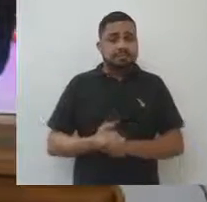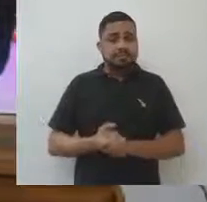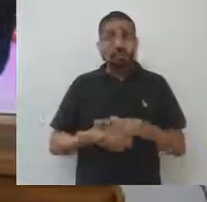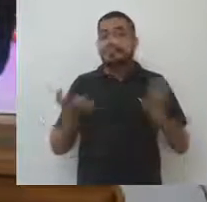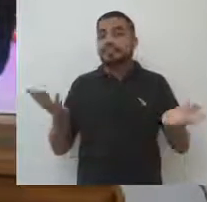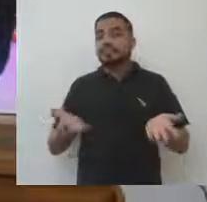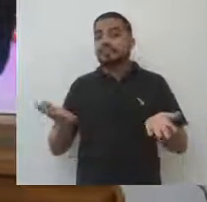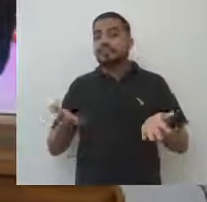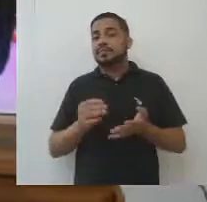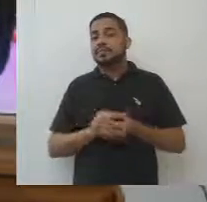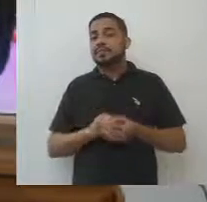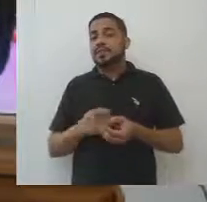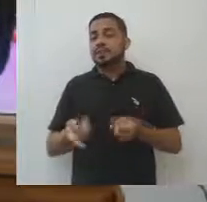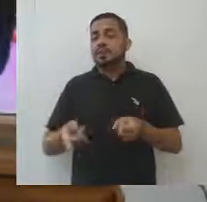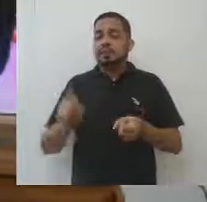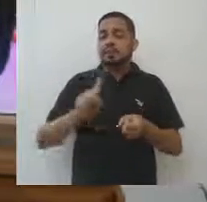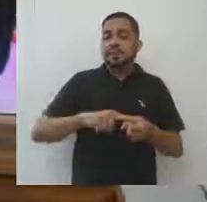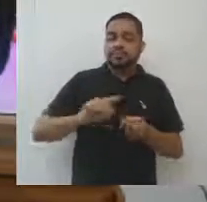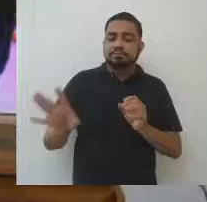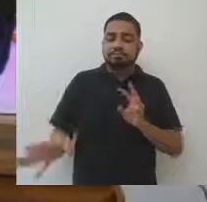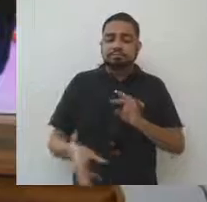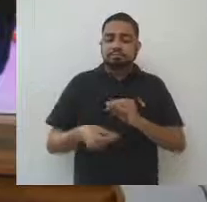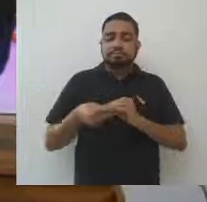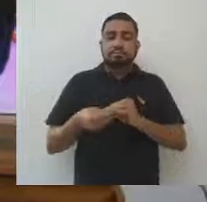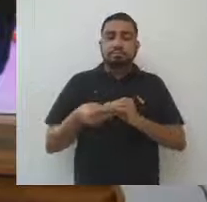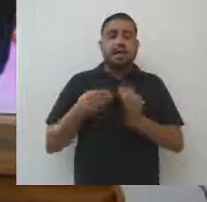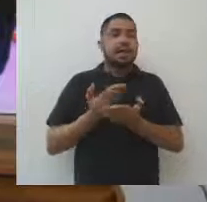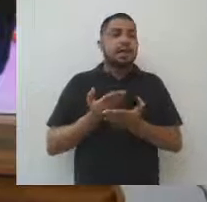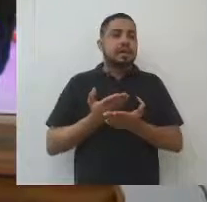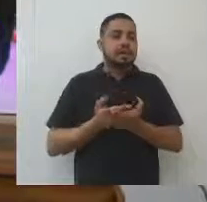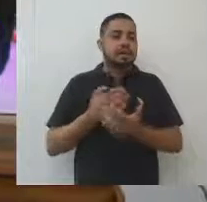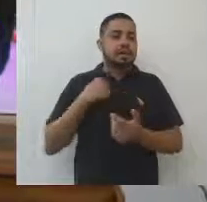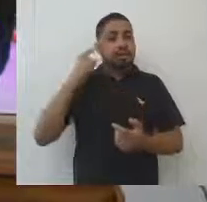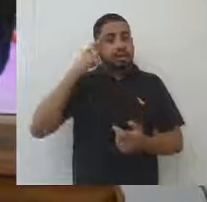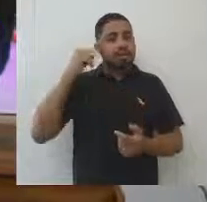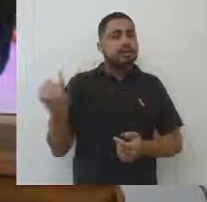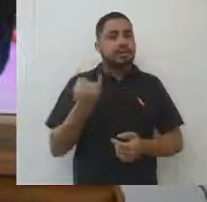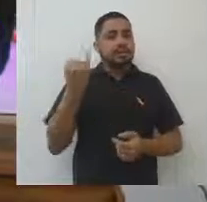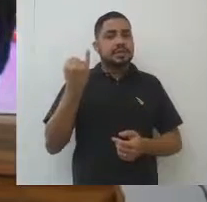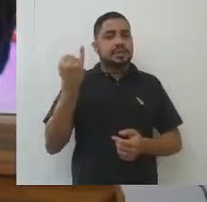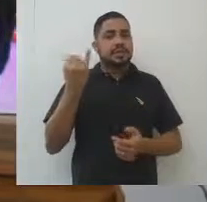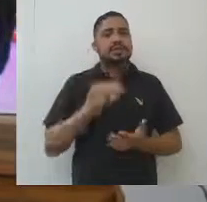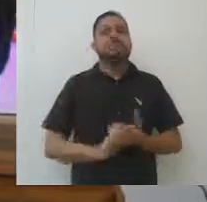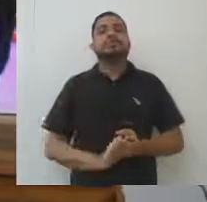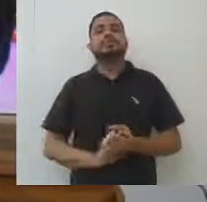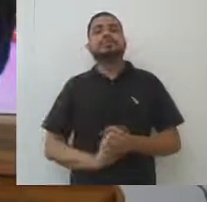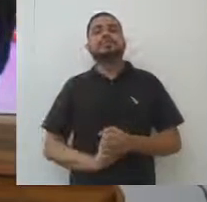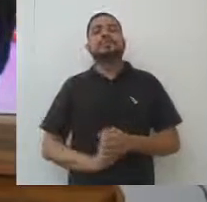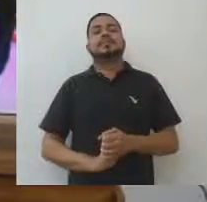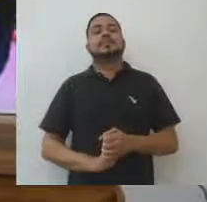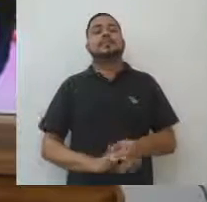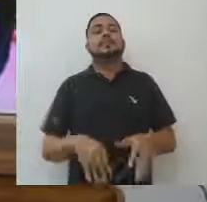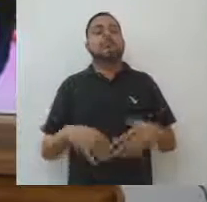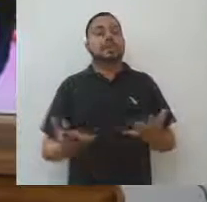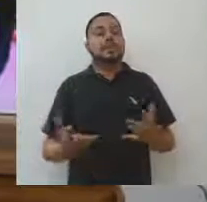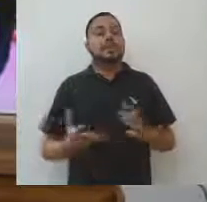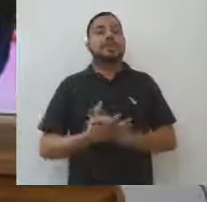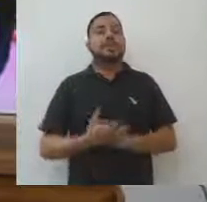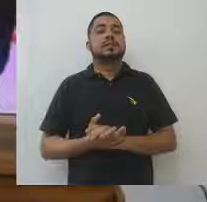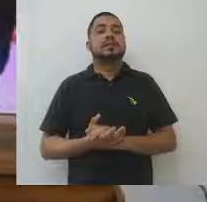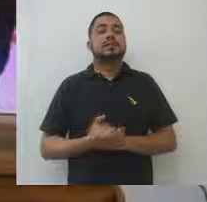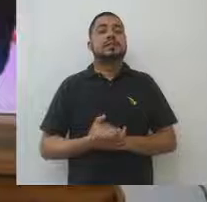Vamos agora, gente, recapitular toda a aula da gente, que eu acho importante, tá certo? Que